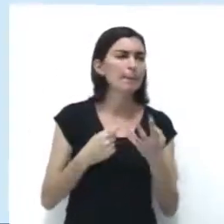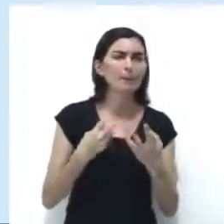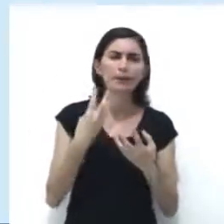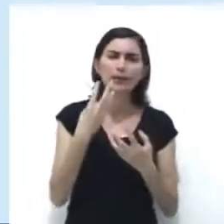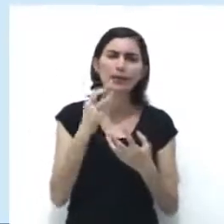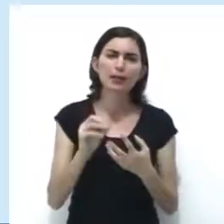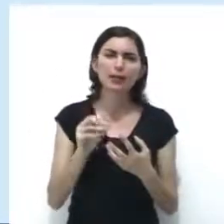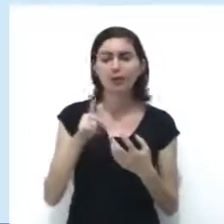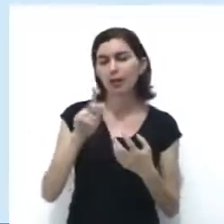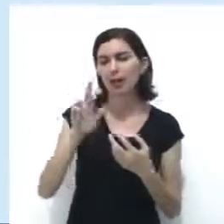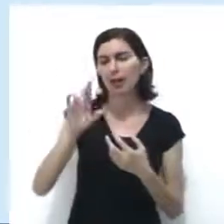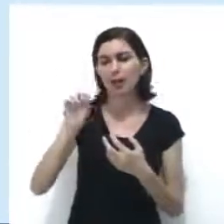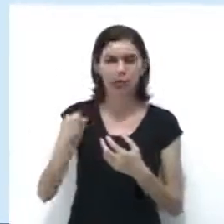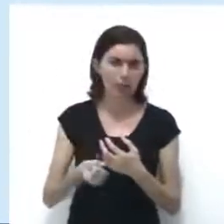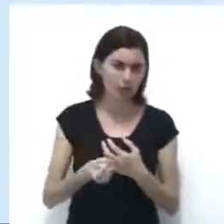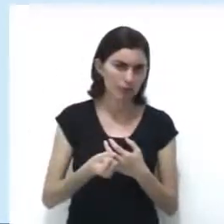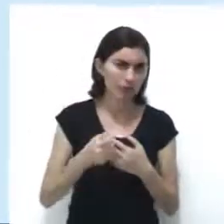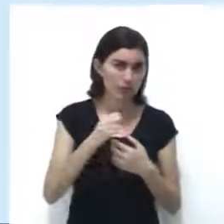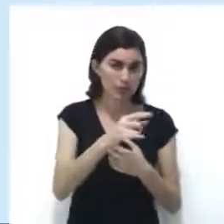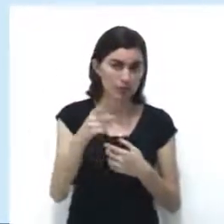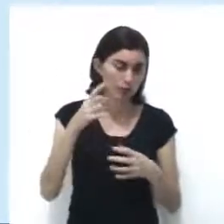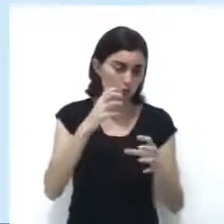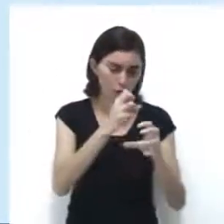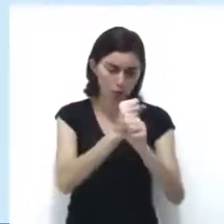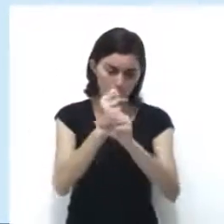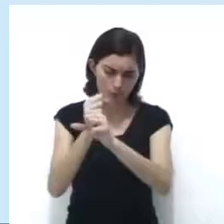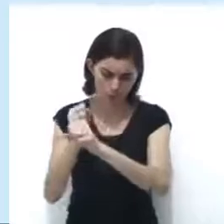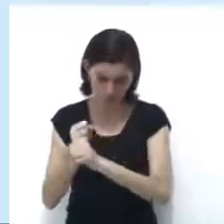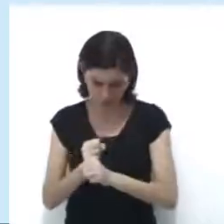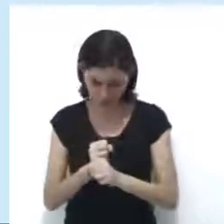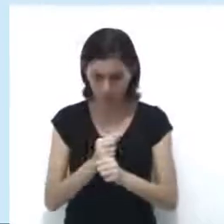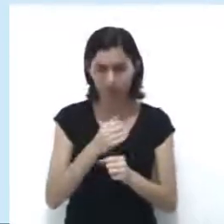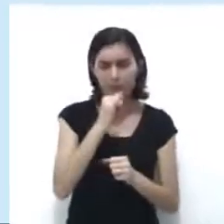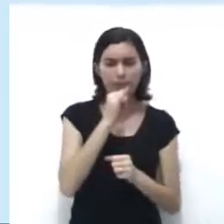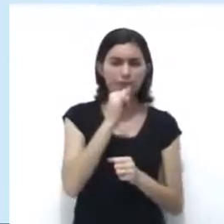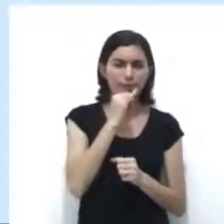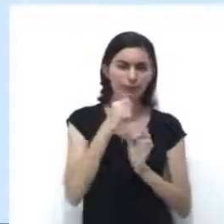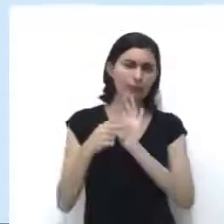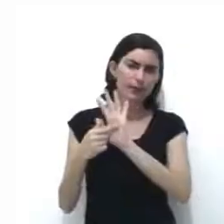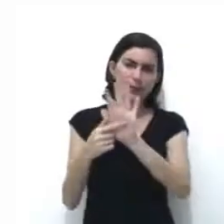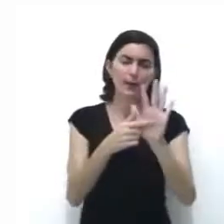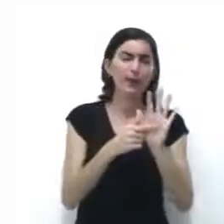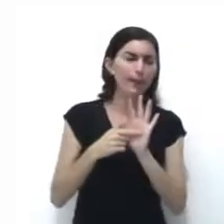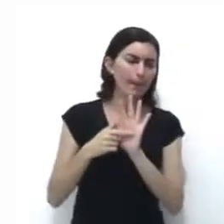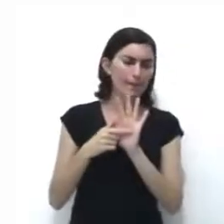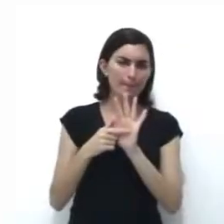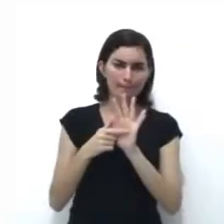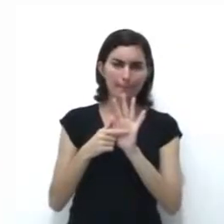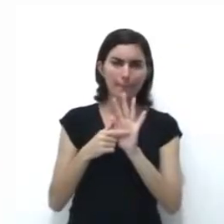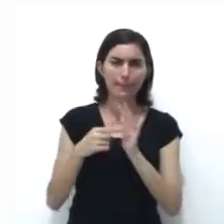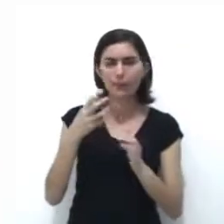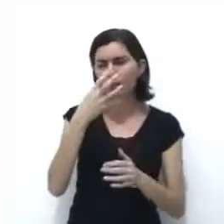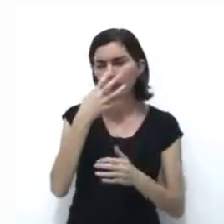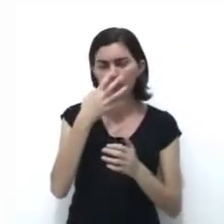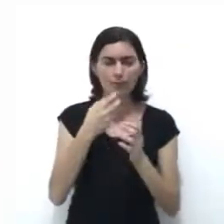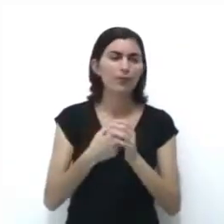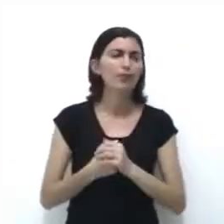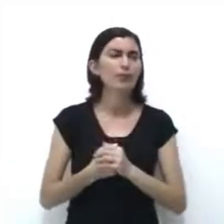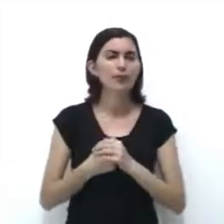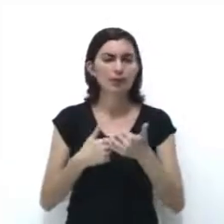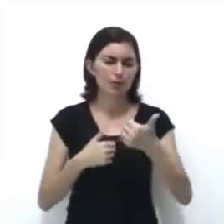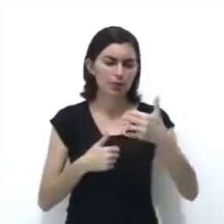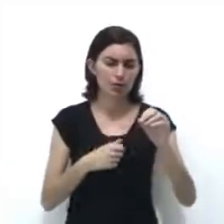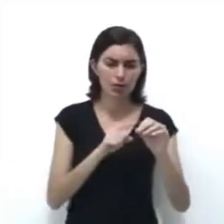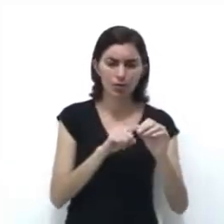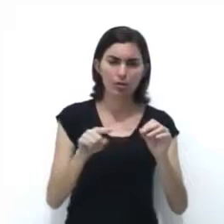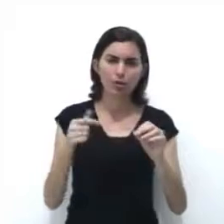a 30 graus. Se você contar comigo aqui, por exemplo, conforme aparece aí na sua telinha, você vai observar